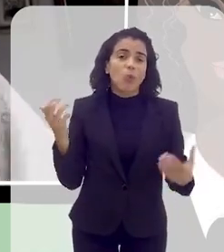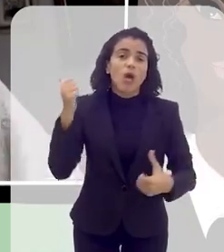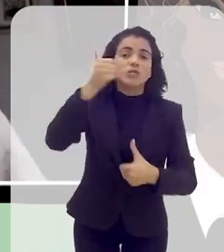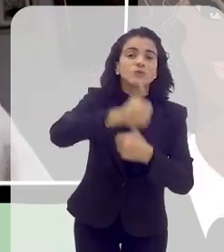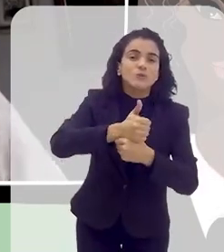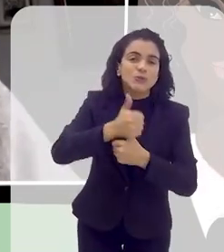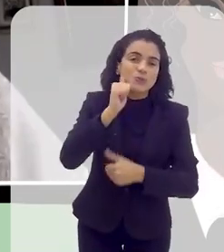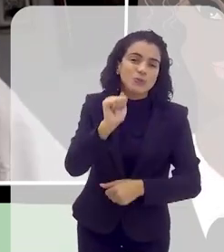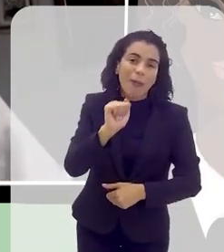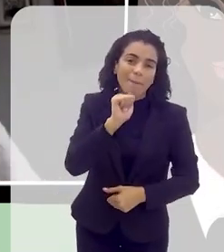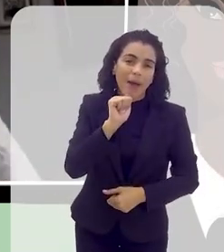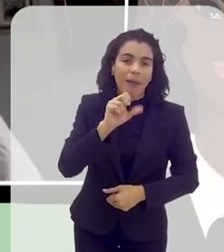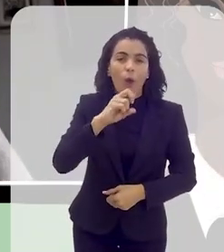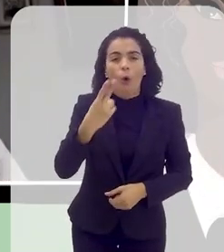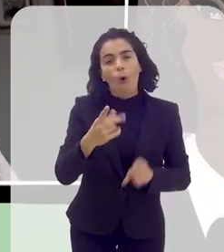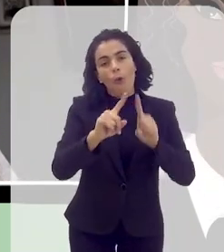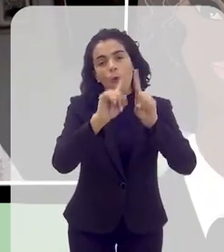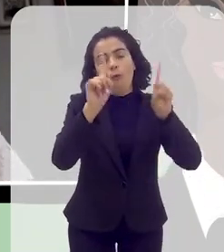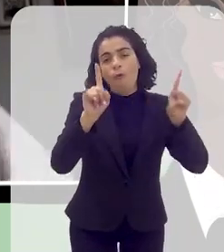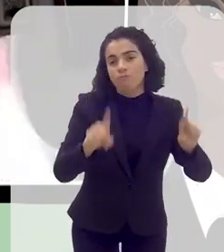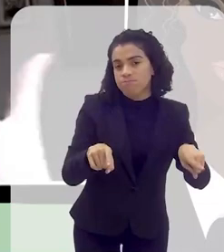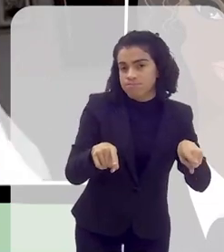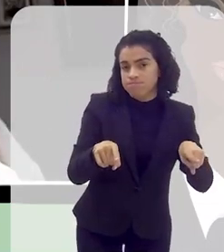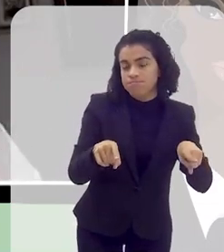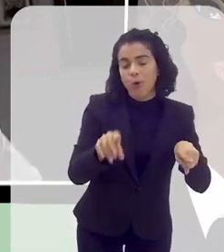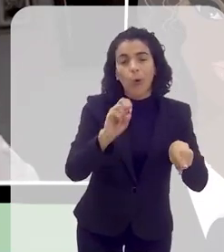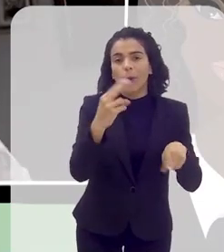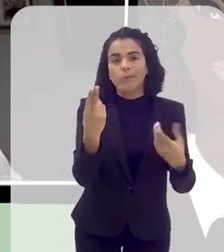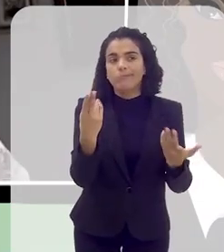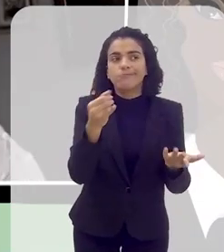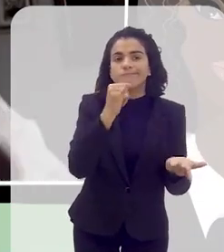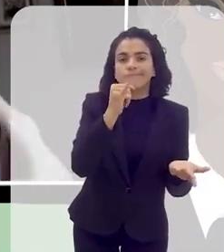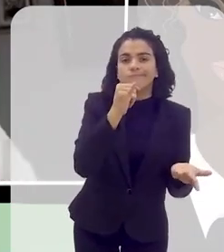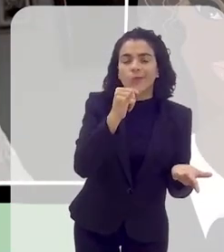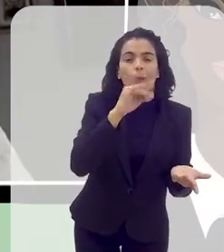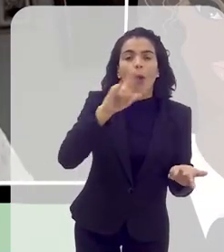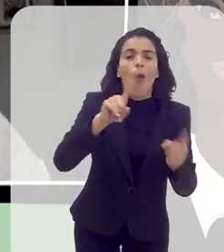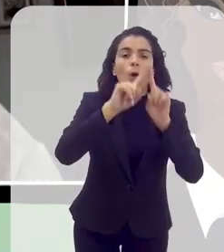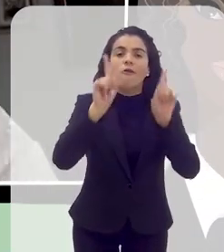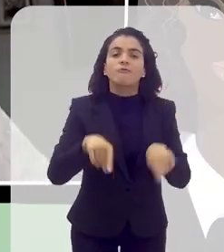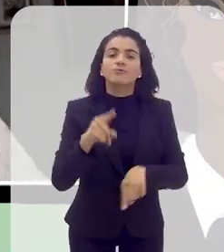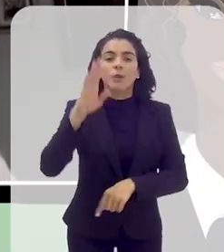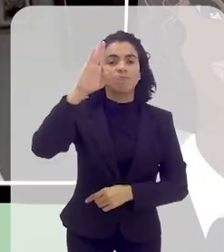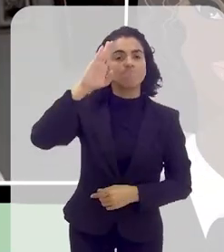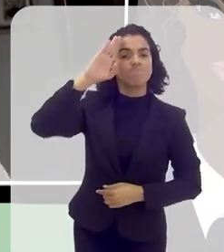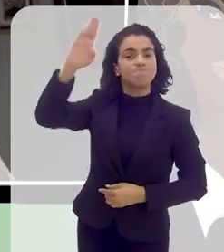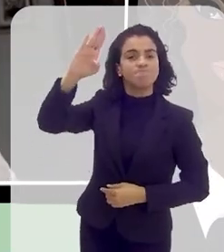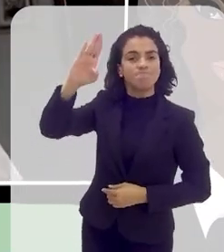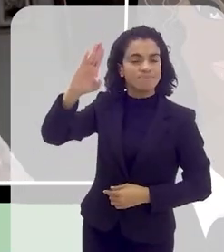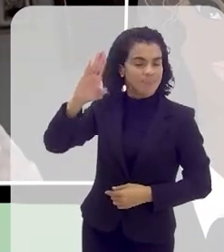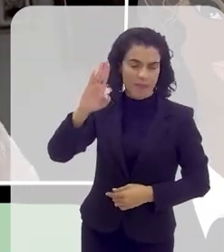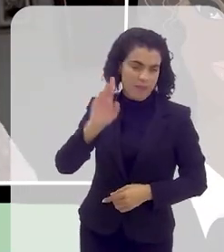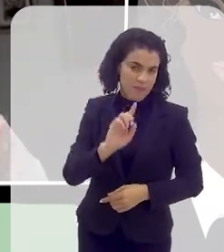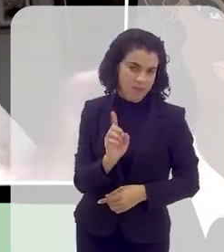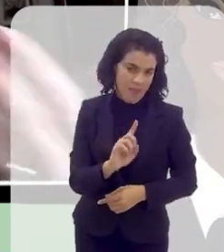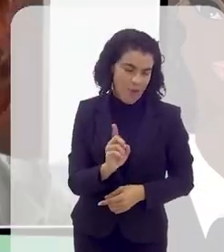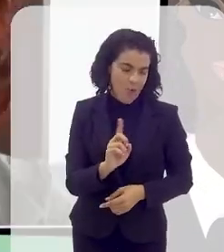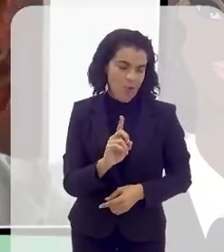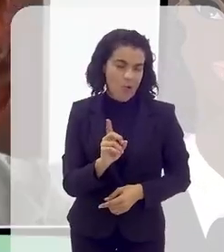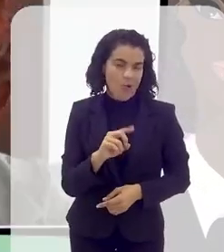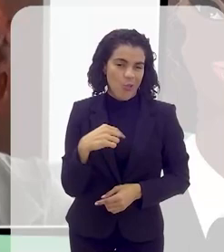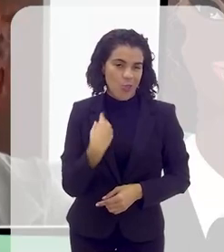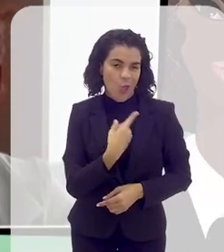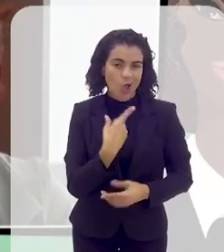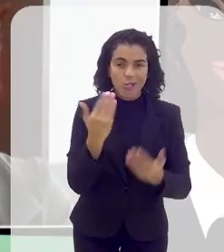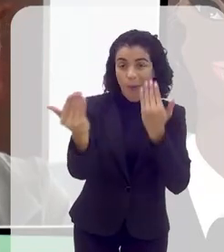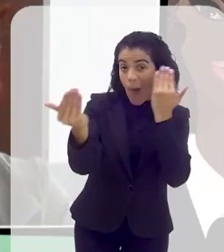como uma suplente ou como uma função, se não ela não é uma função principal. Claramente a gente